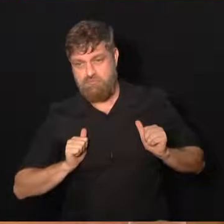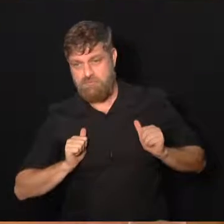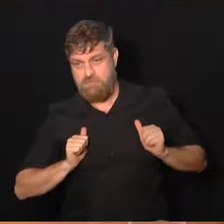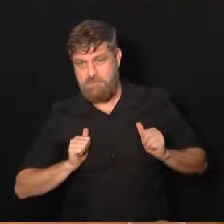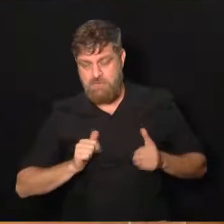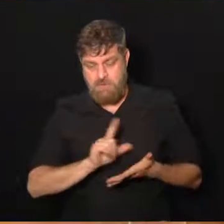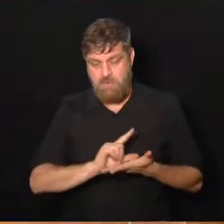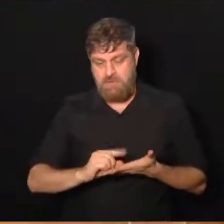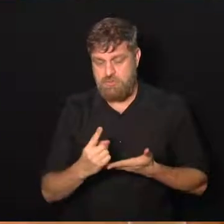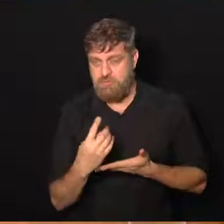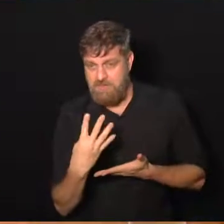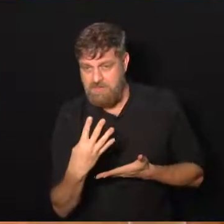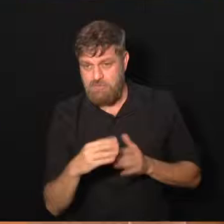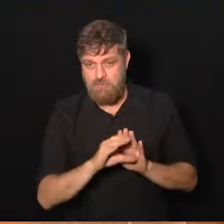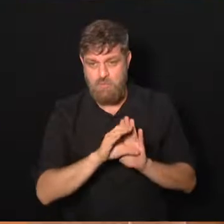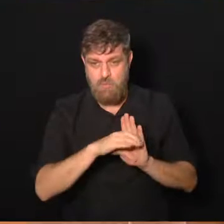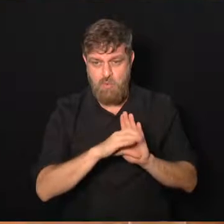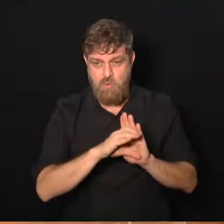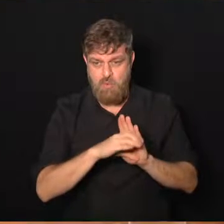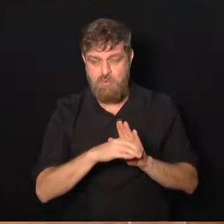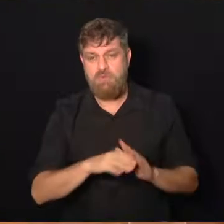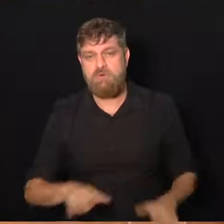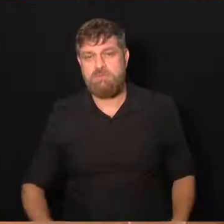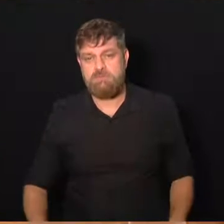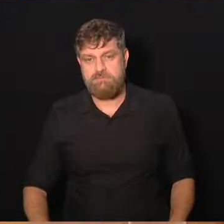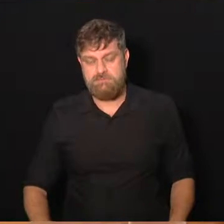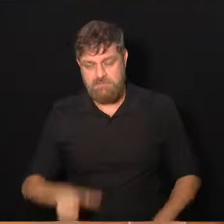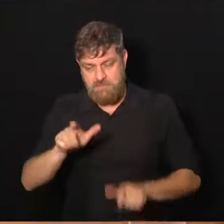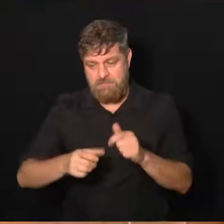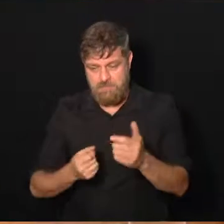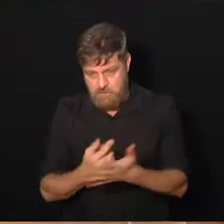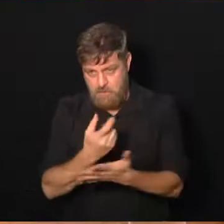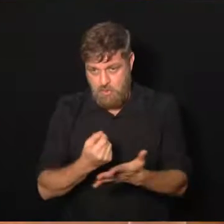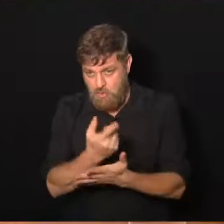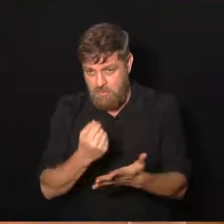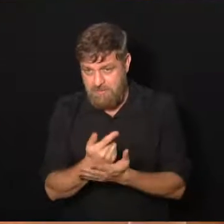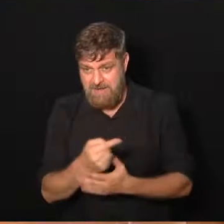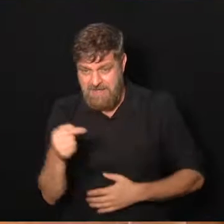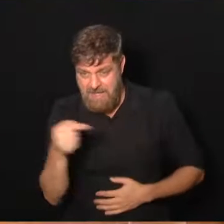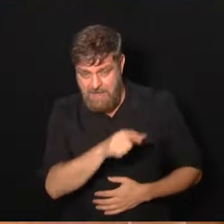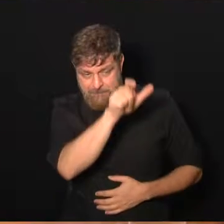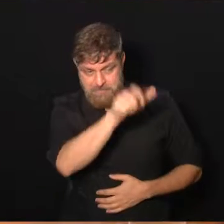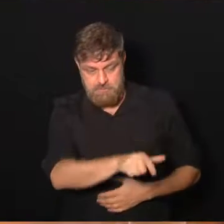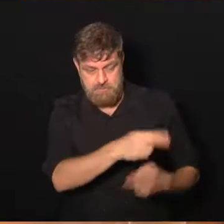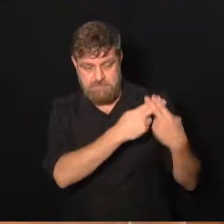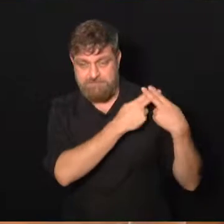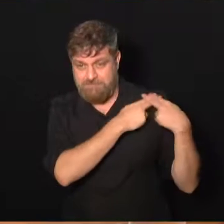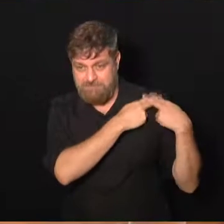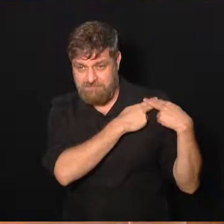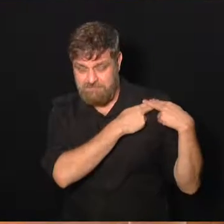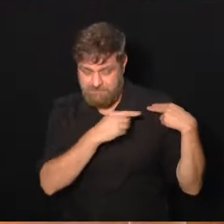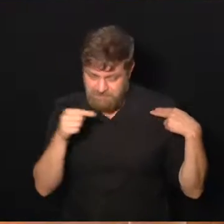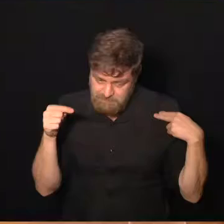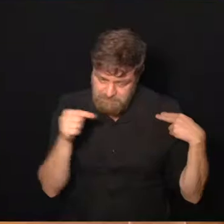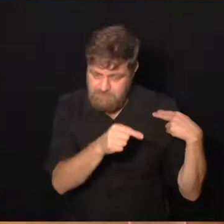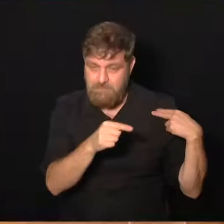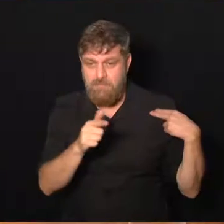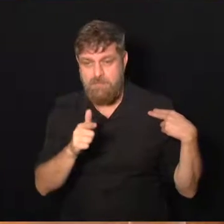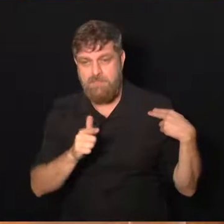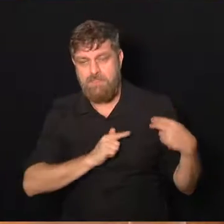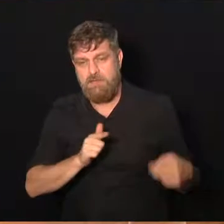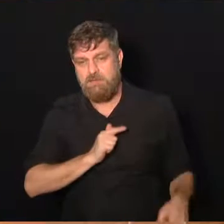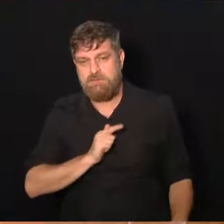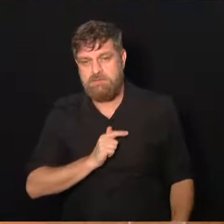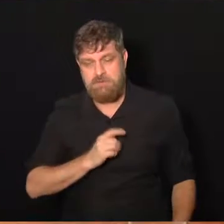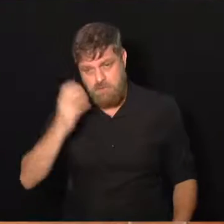artigo 14 do Código de Defesa do Consumidor, o fornecedor de serviço responde independentemente da existência